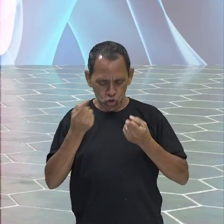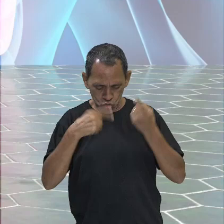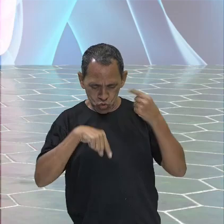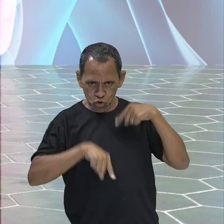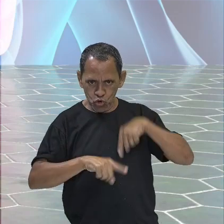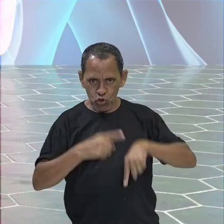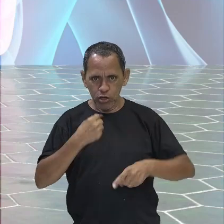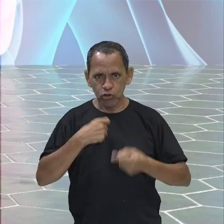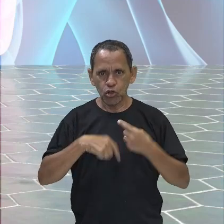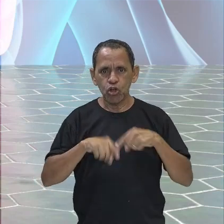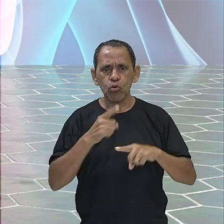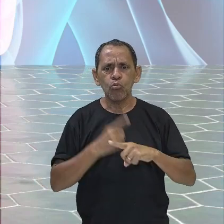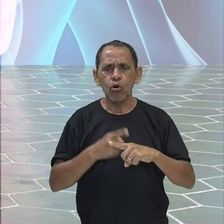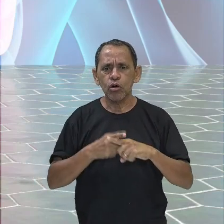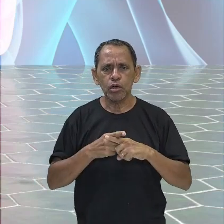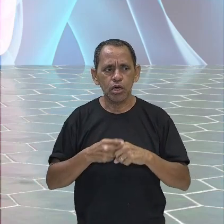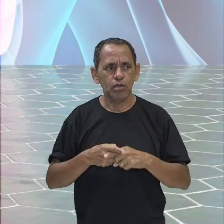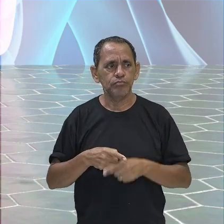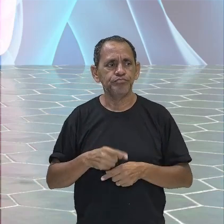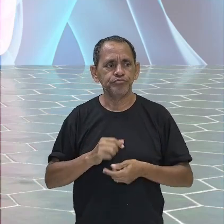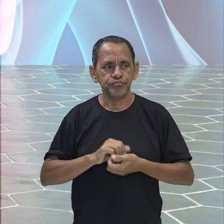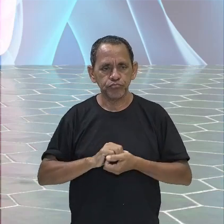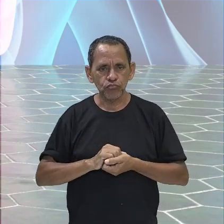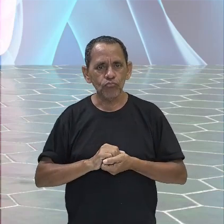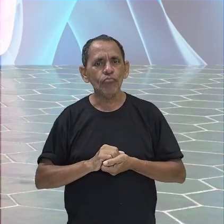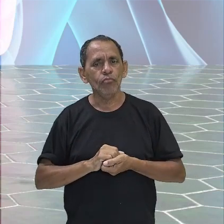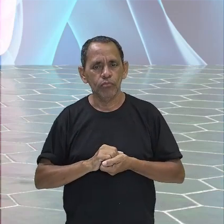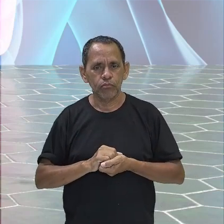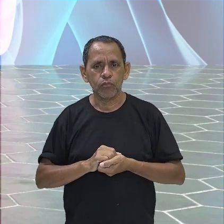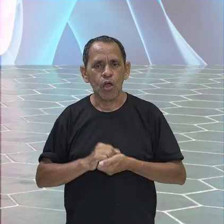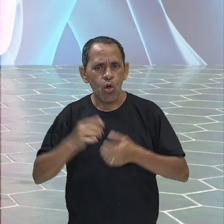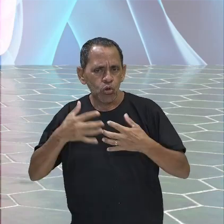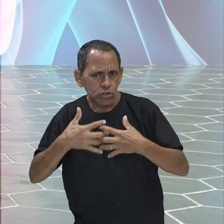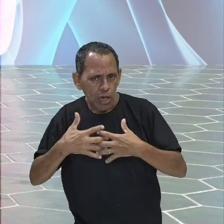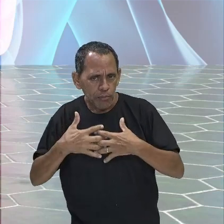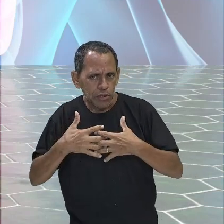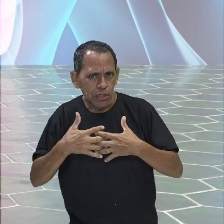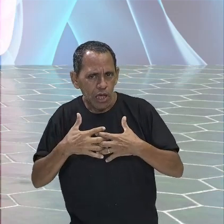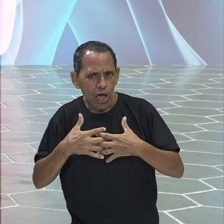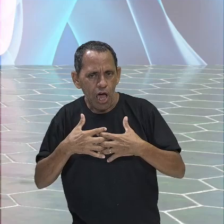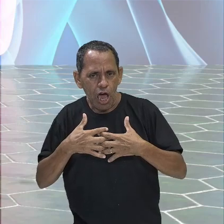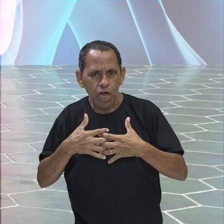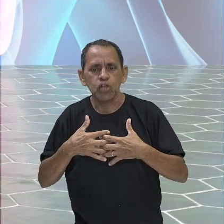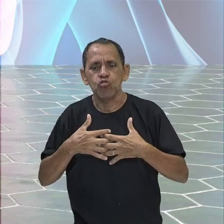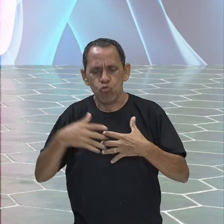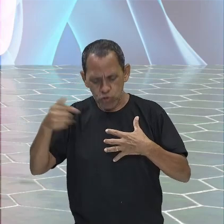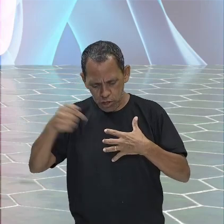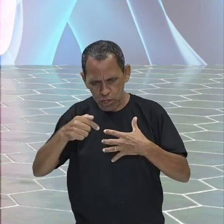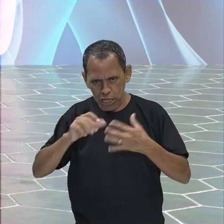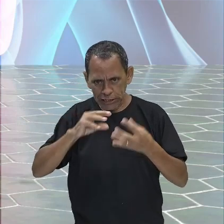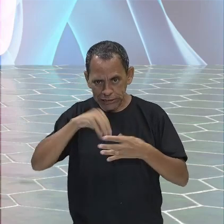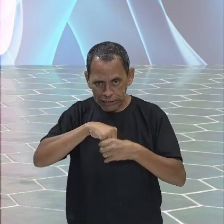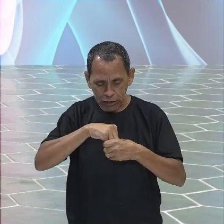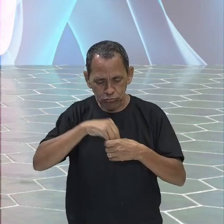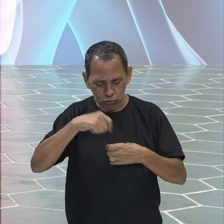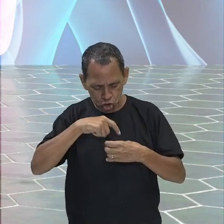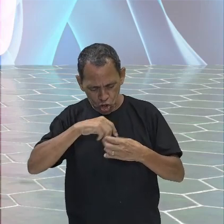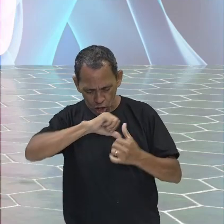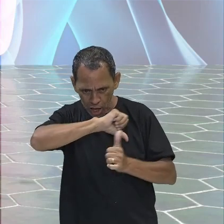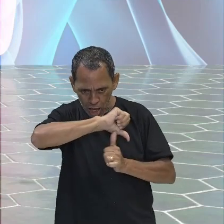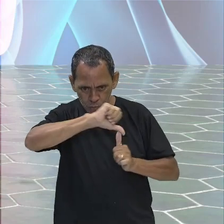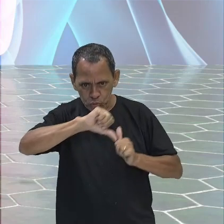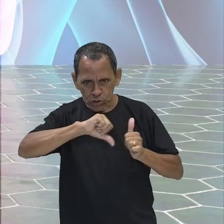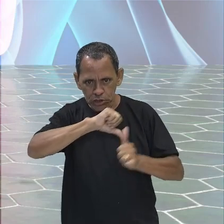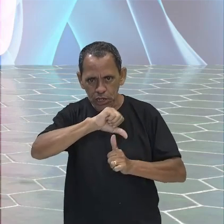os capilares, né, eles vão ali fazer essas trocas gasosas e quando ele